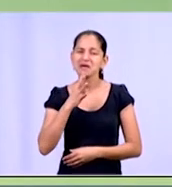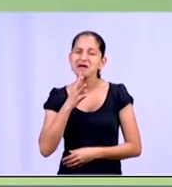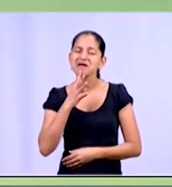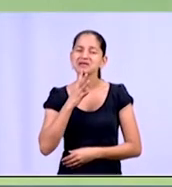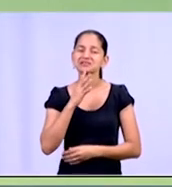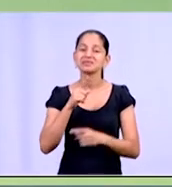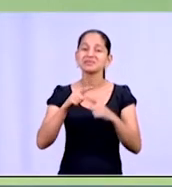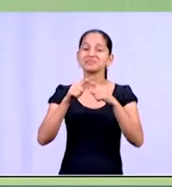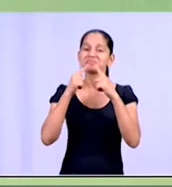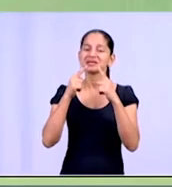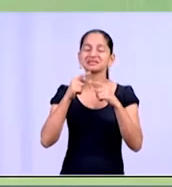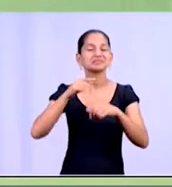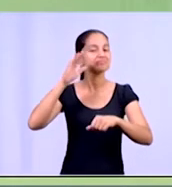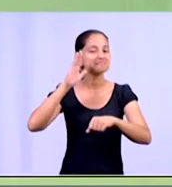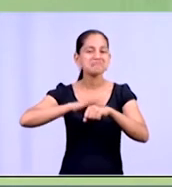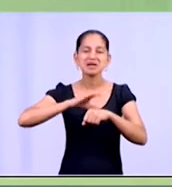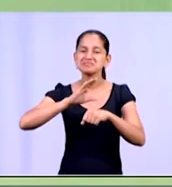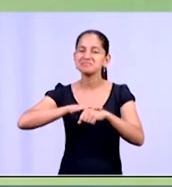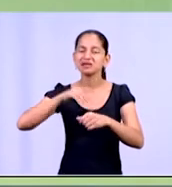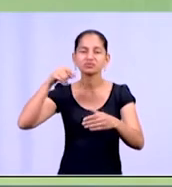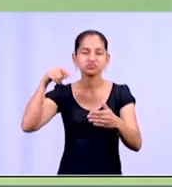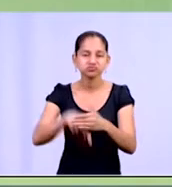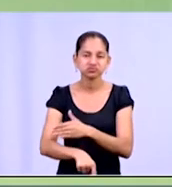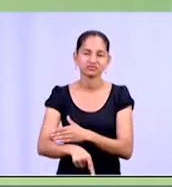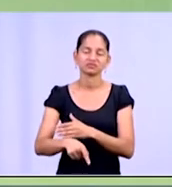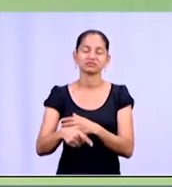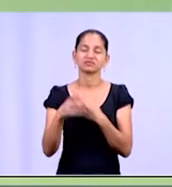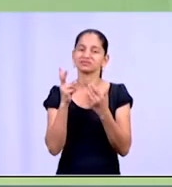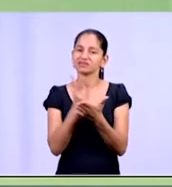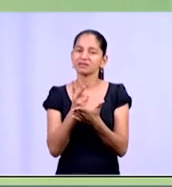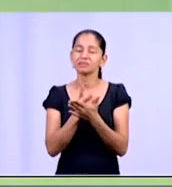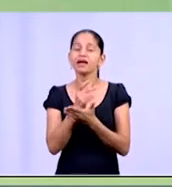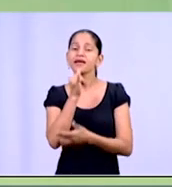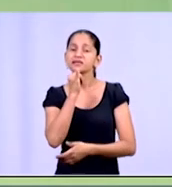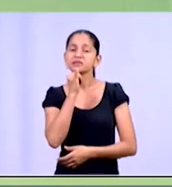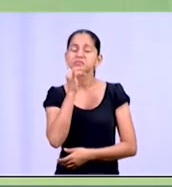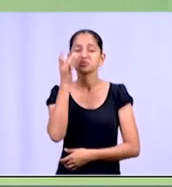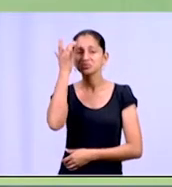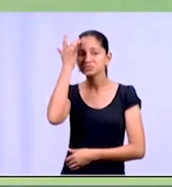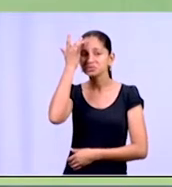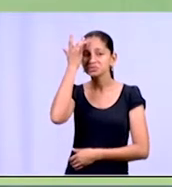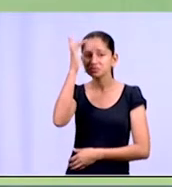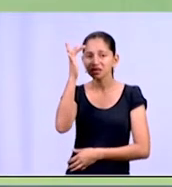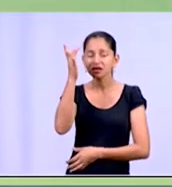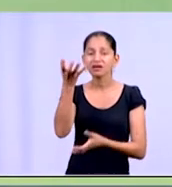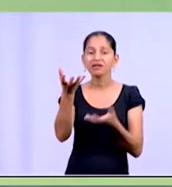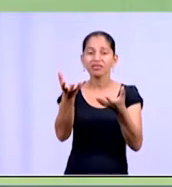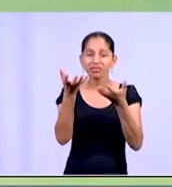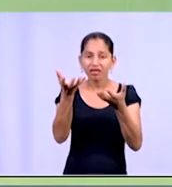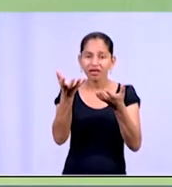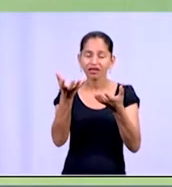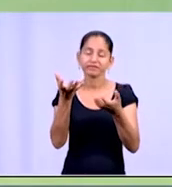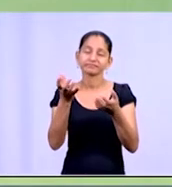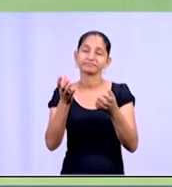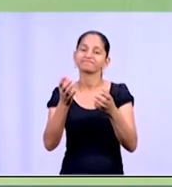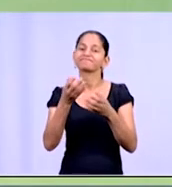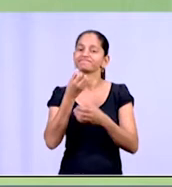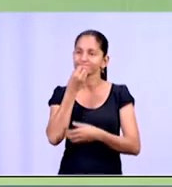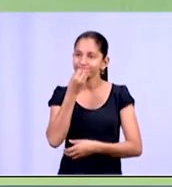mas eu gostaria de aprender mais. Mesmo aquele que fala, eu não sei, mas quero aprender,